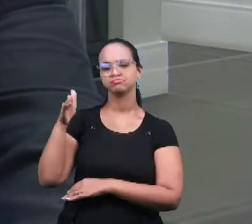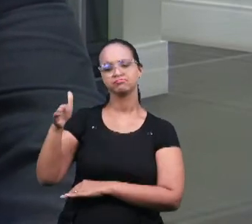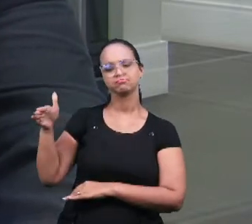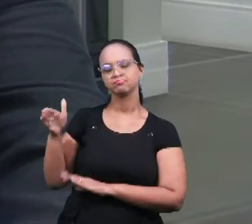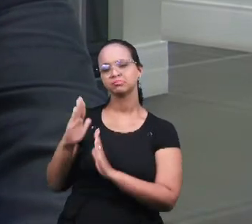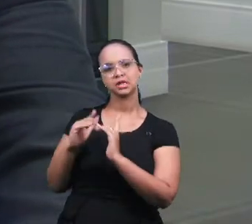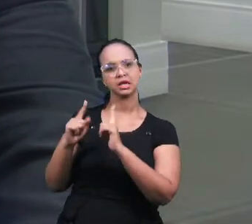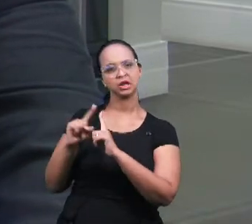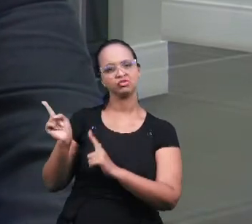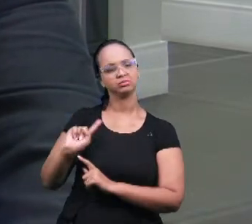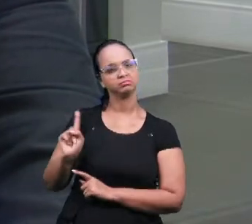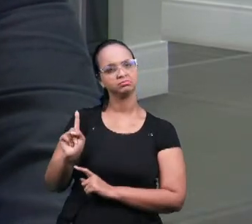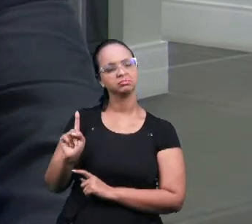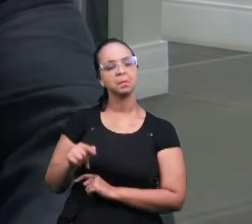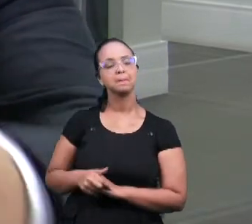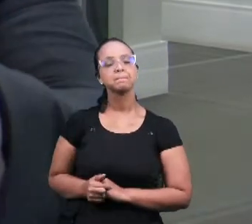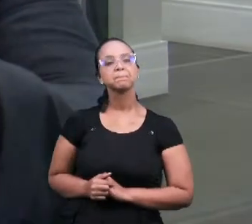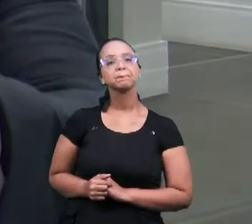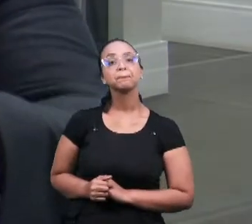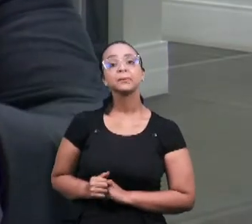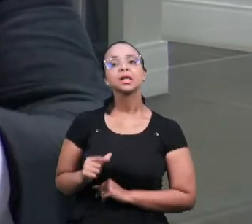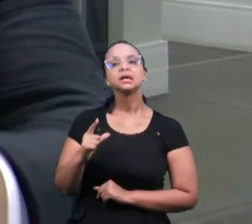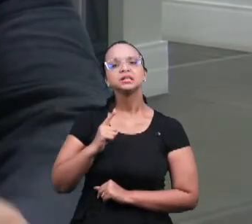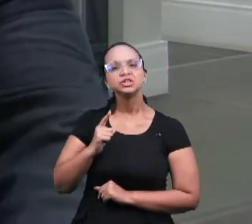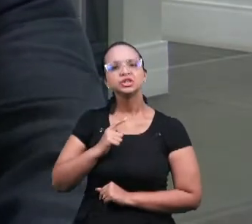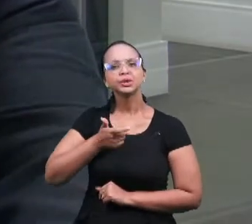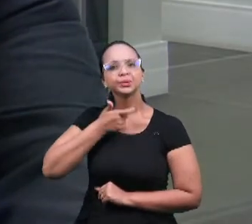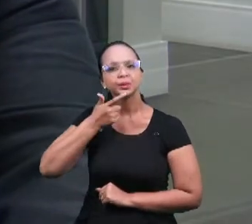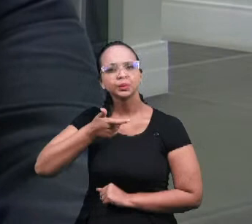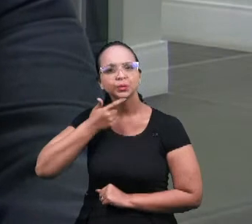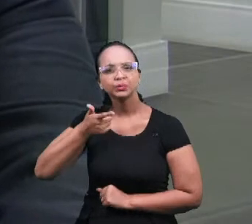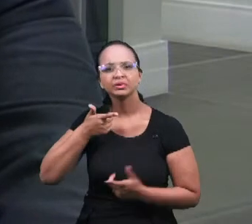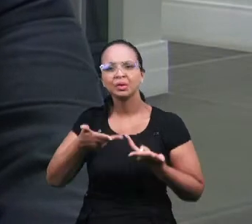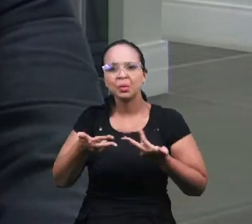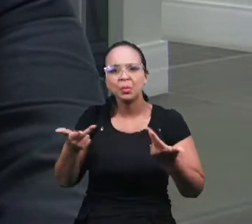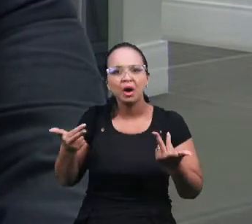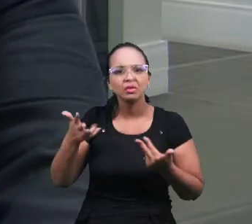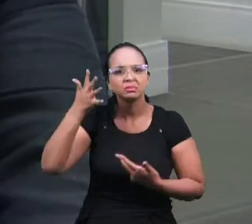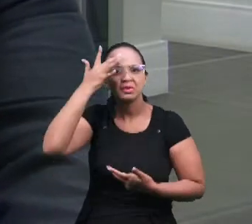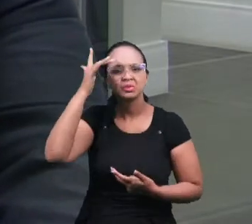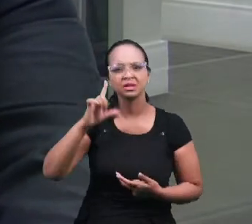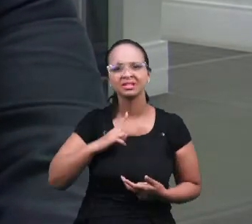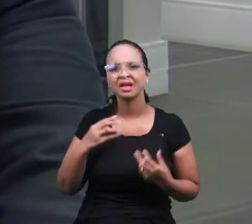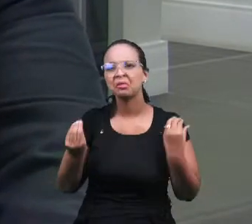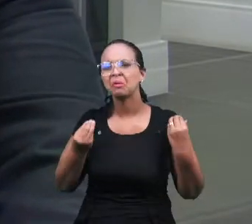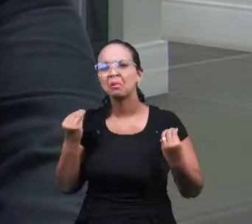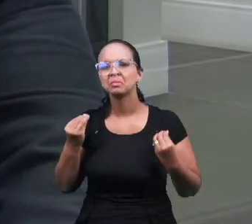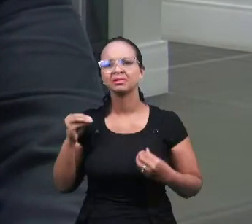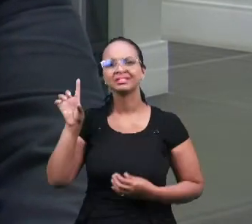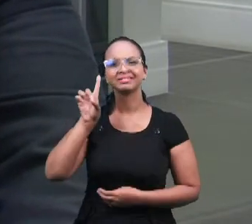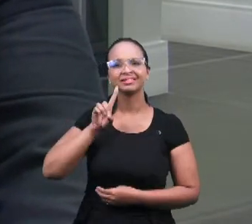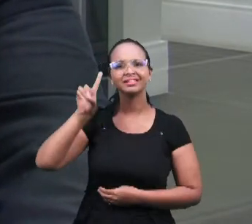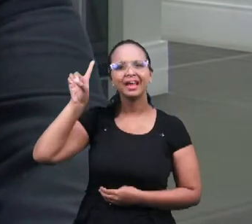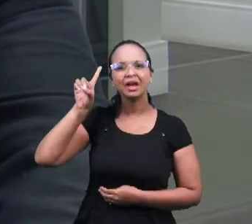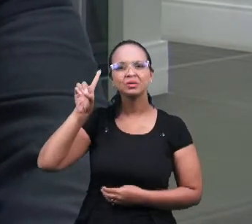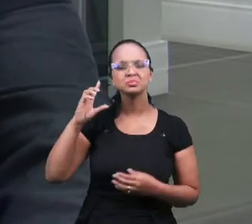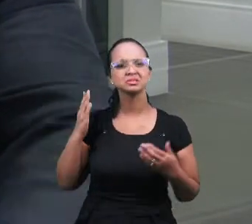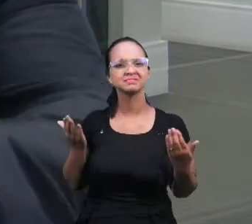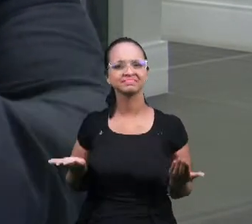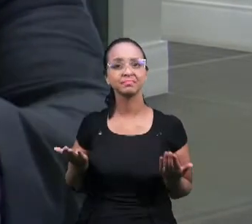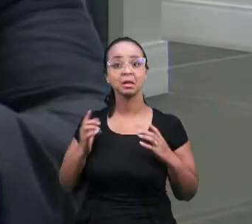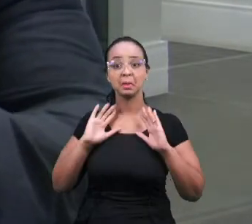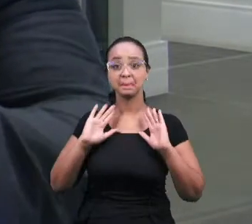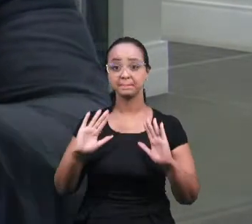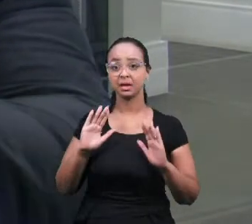igreja. Tinha dúvidas, como tantos têm, né, hoje, a respeito de Deus, e